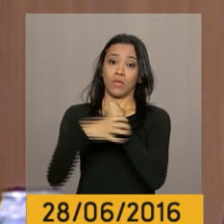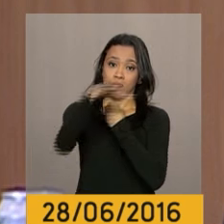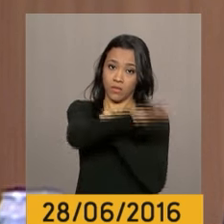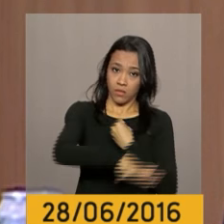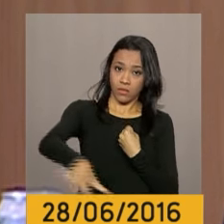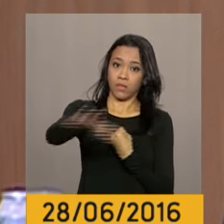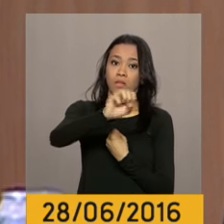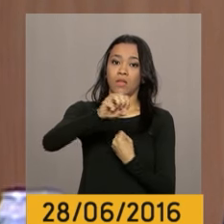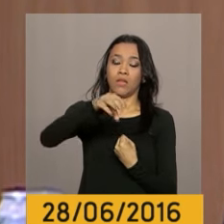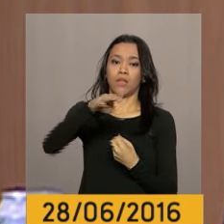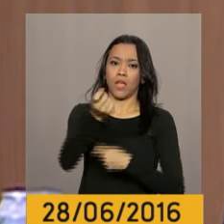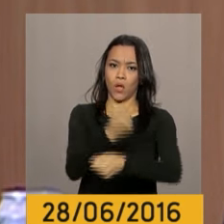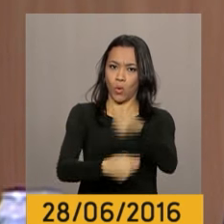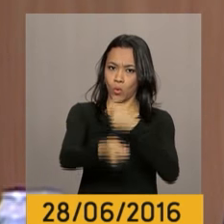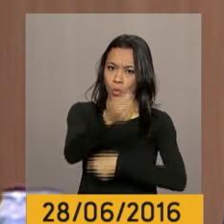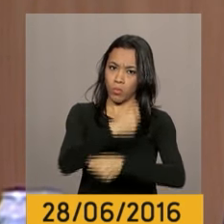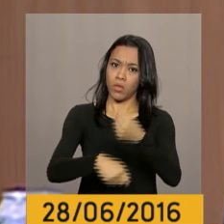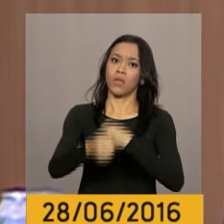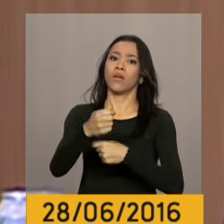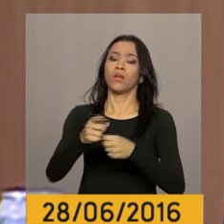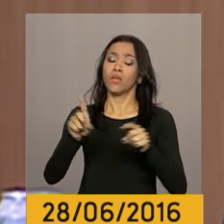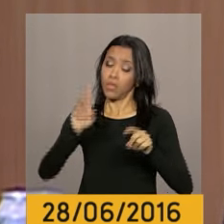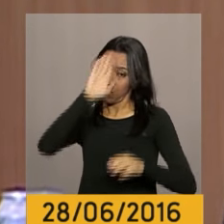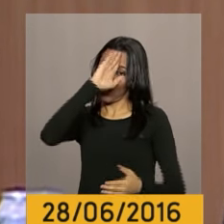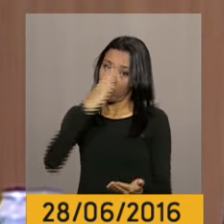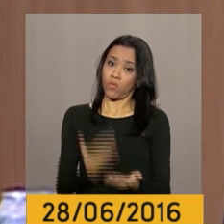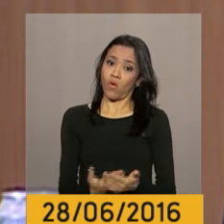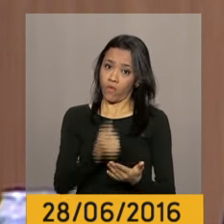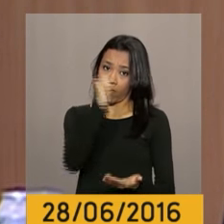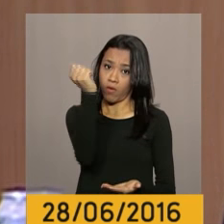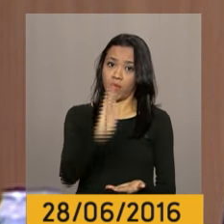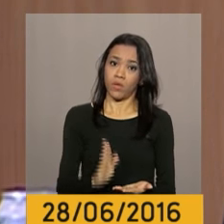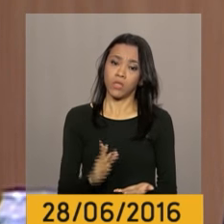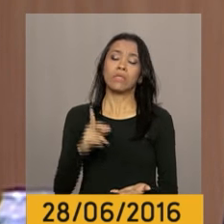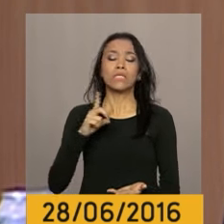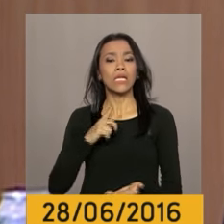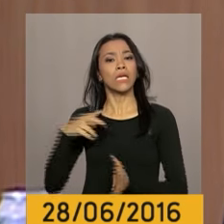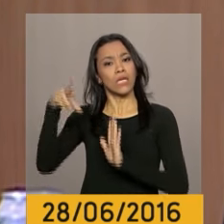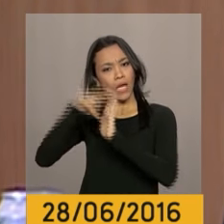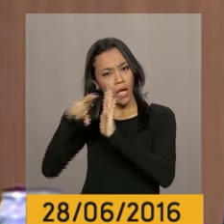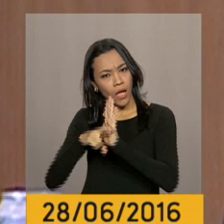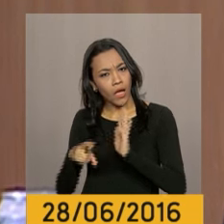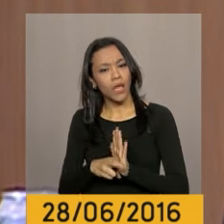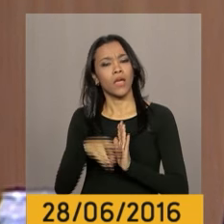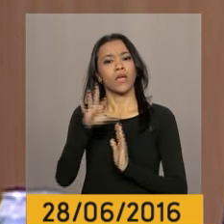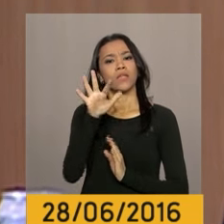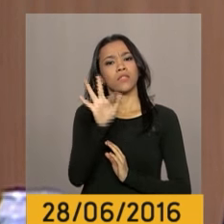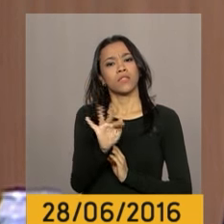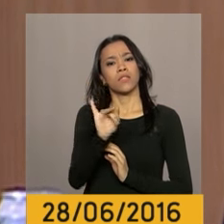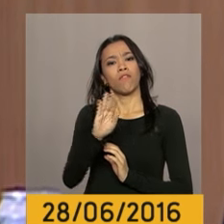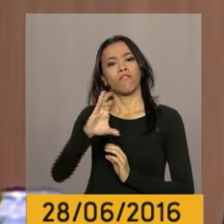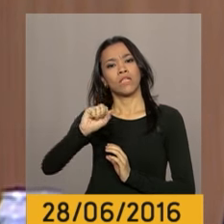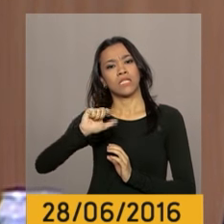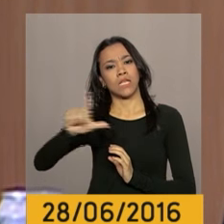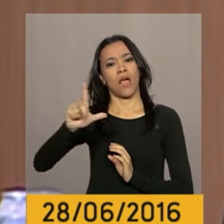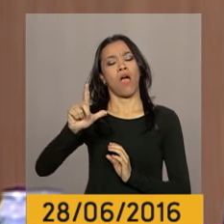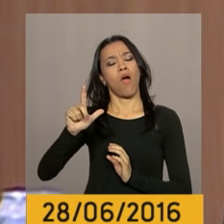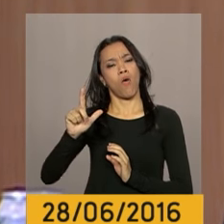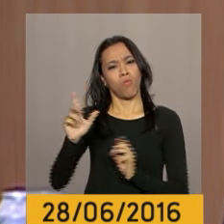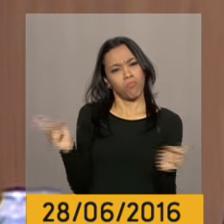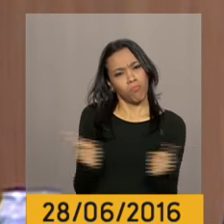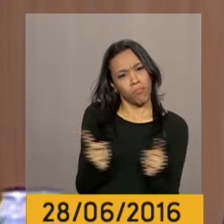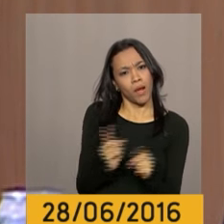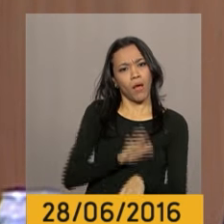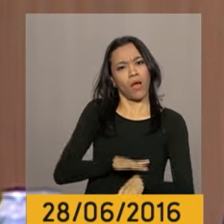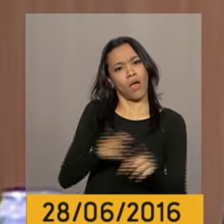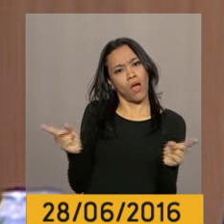do risco Brasil, melhora na confiança. Há medidas fiscais de médio prazo que, se aprovadas pelo Congresso,